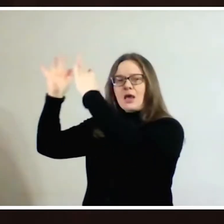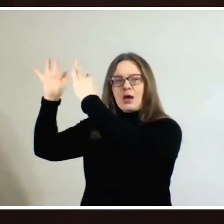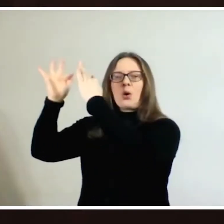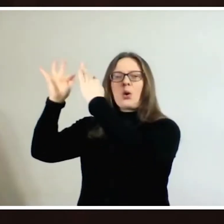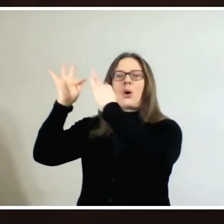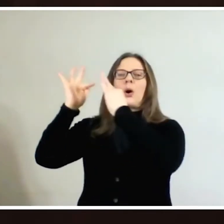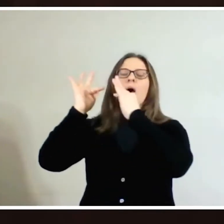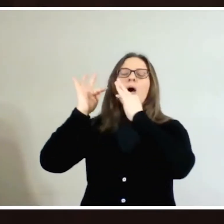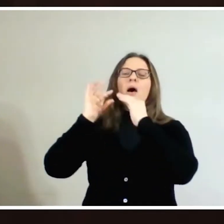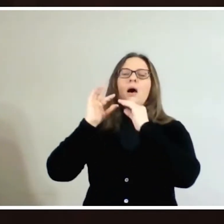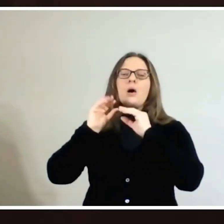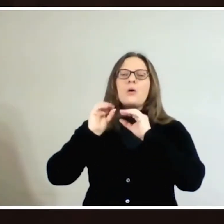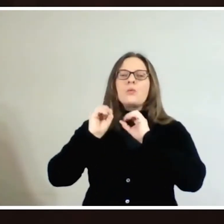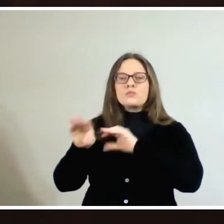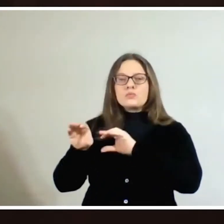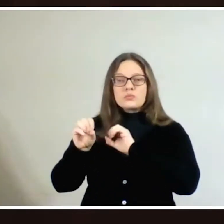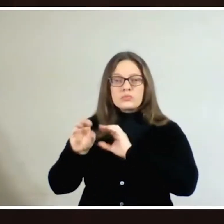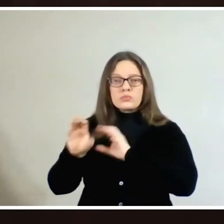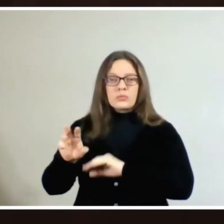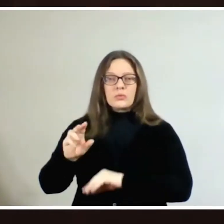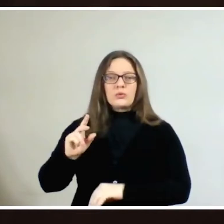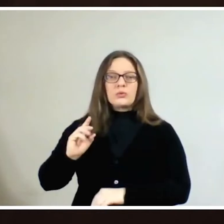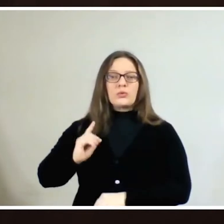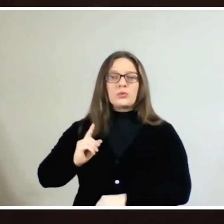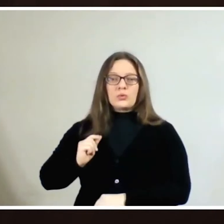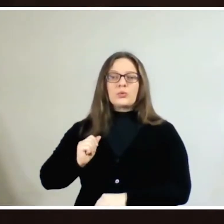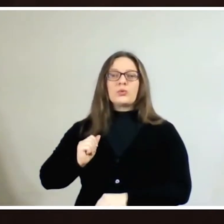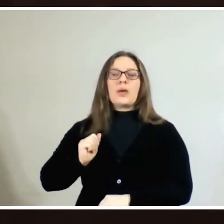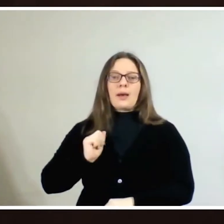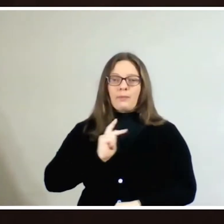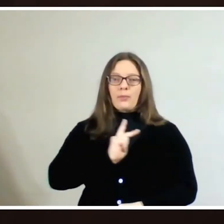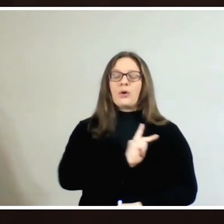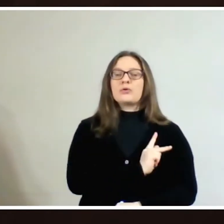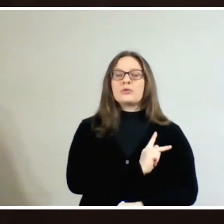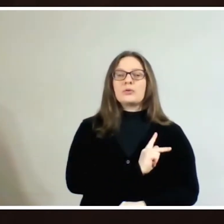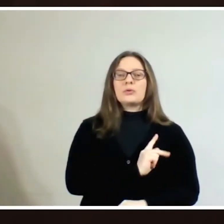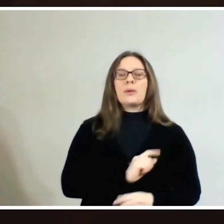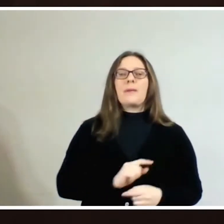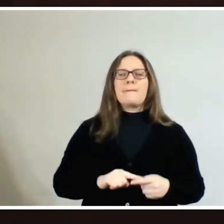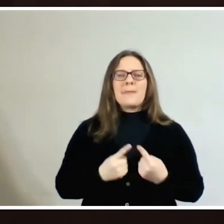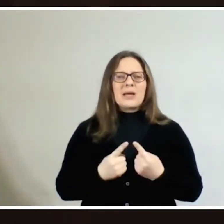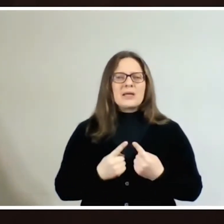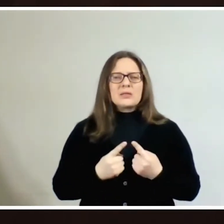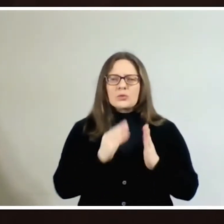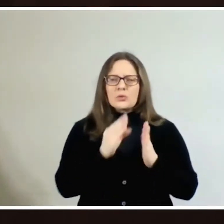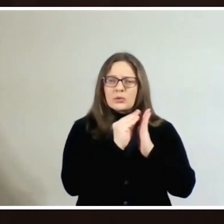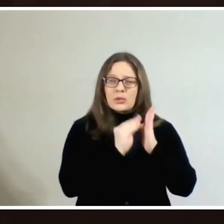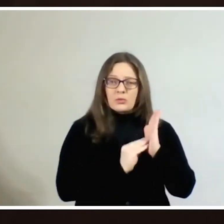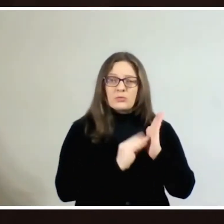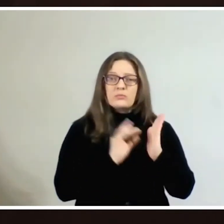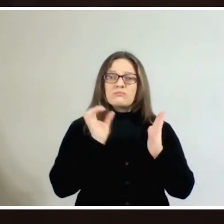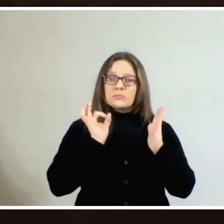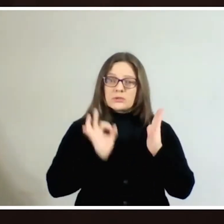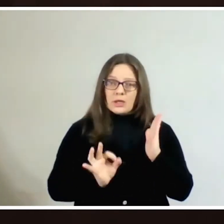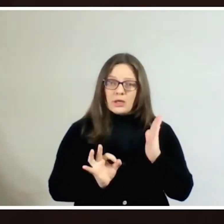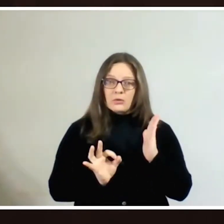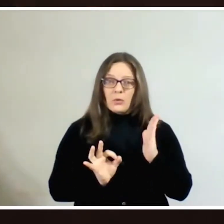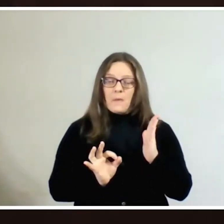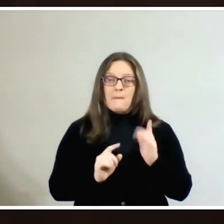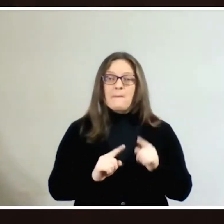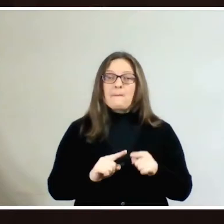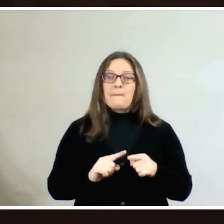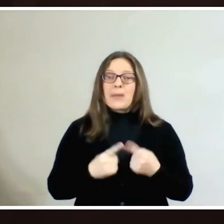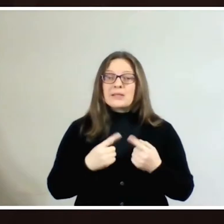apóstolos, mas não é só você ter o conteúdo correto, mas você precisa ter